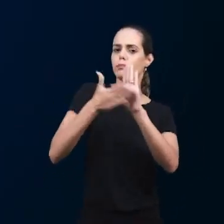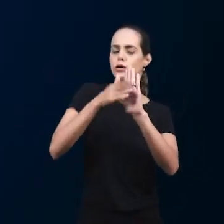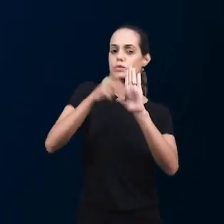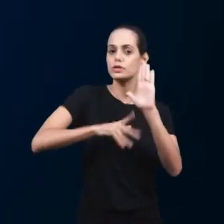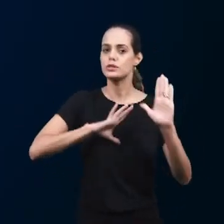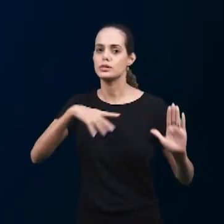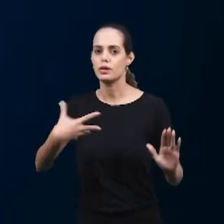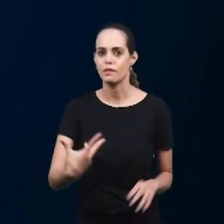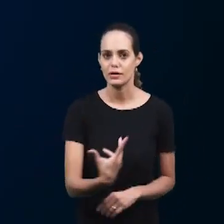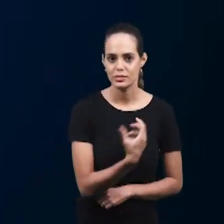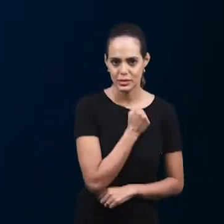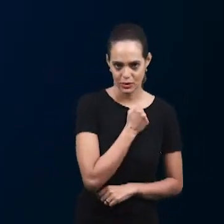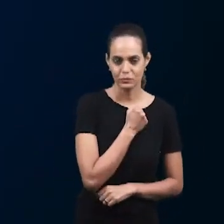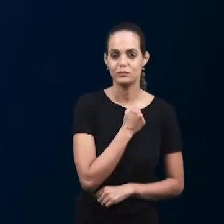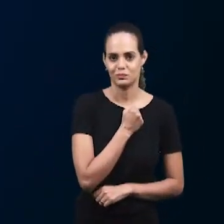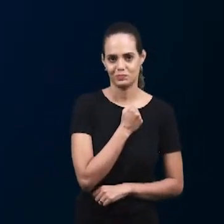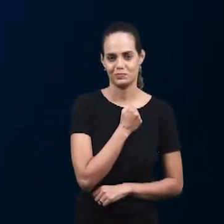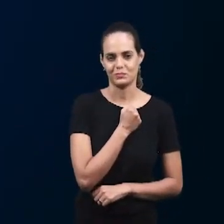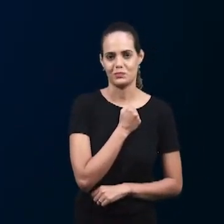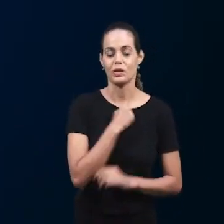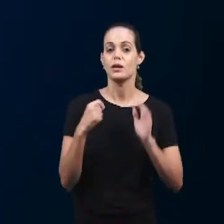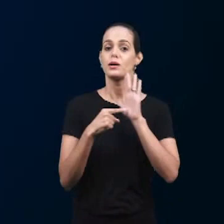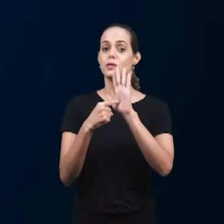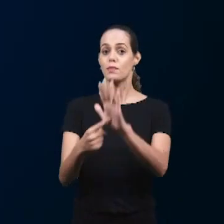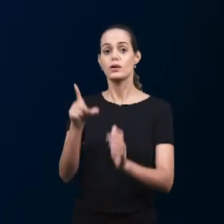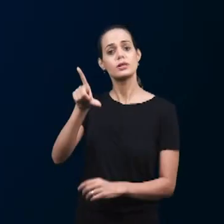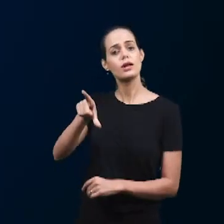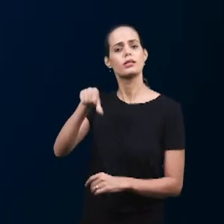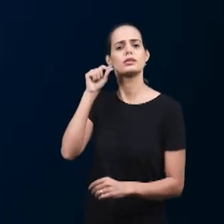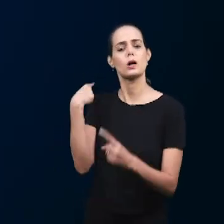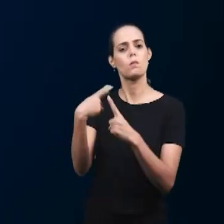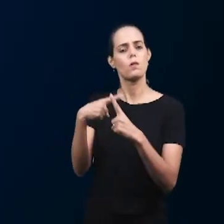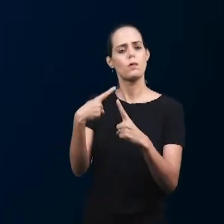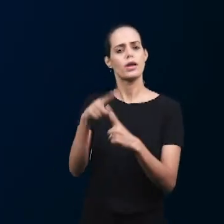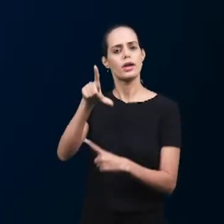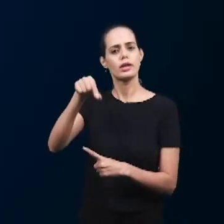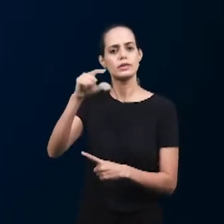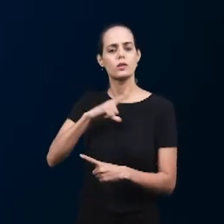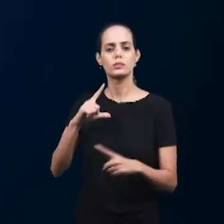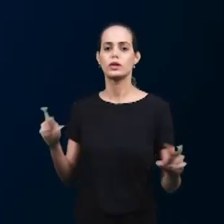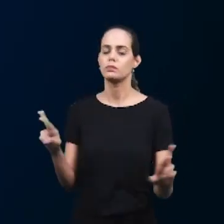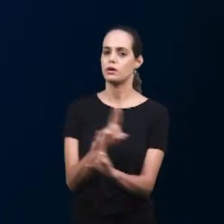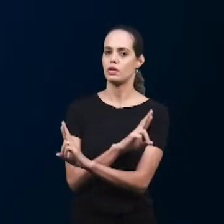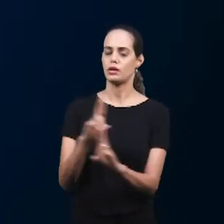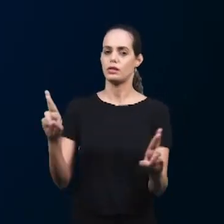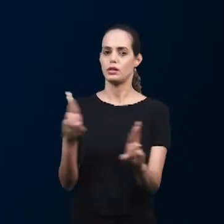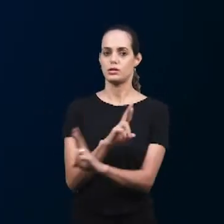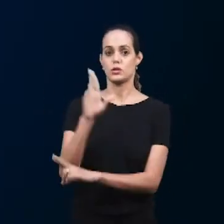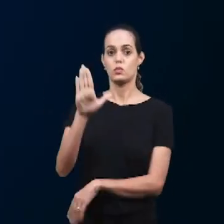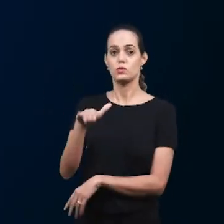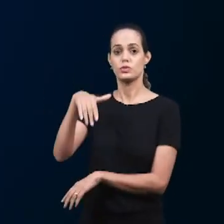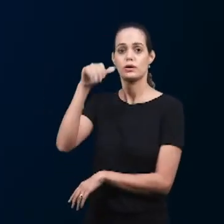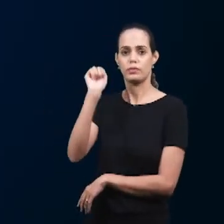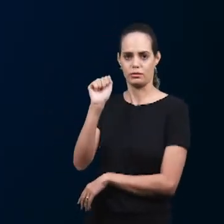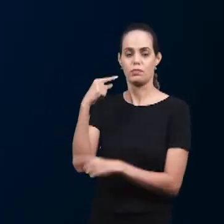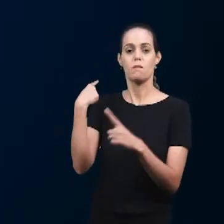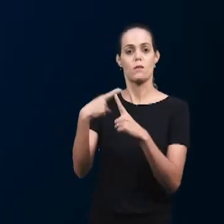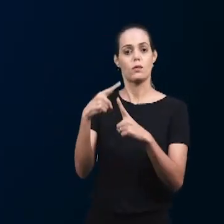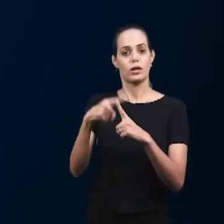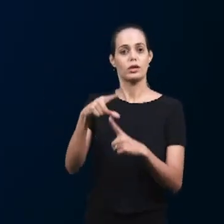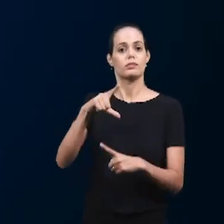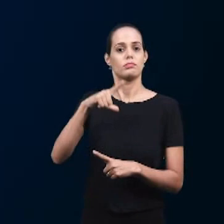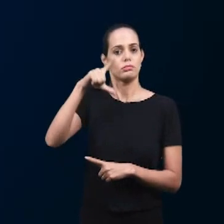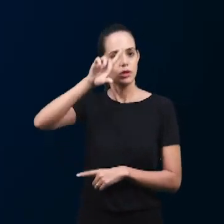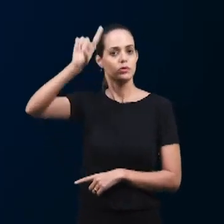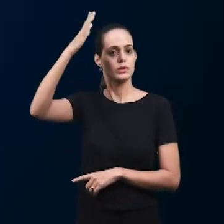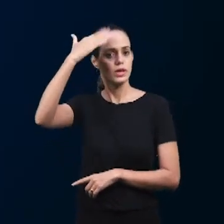de salvação. E assim podemos ver a eleição, já que a eleição tem uma relação com a presciência de Deus, que é o conhecimento sobre